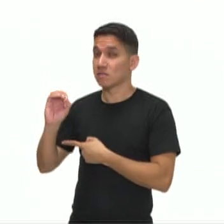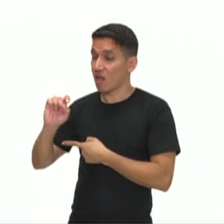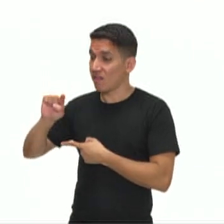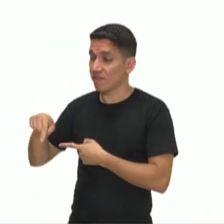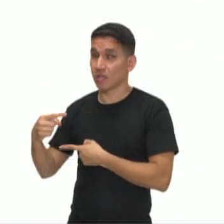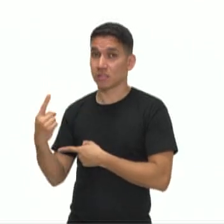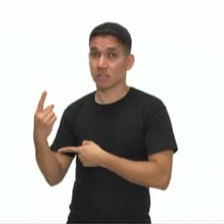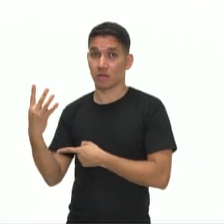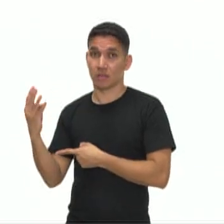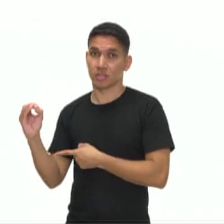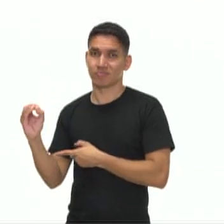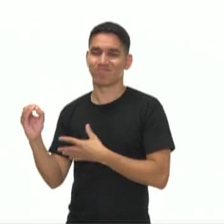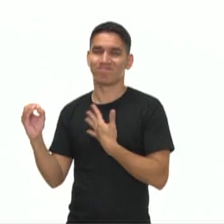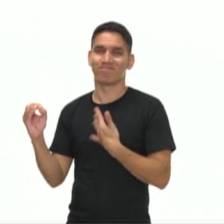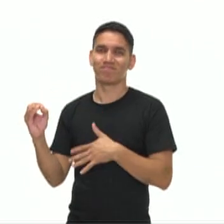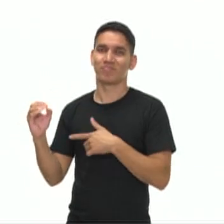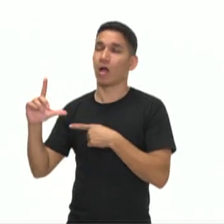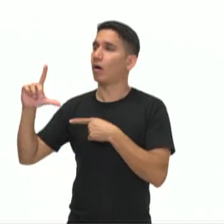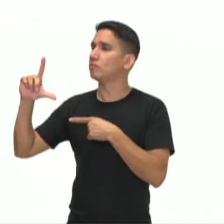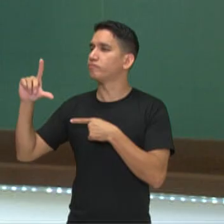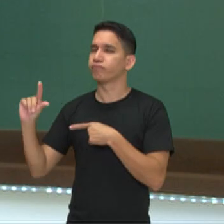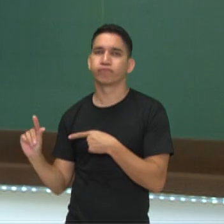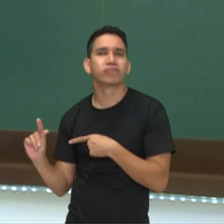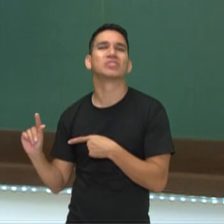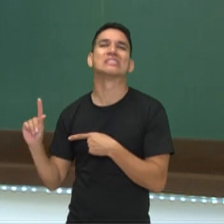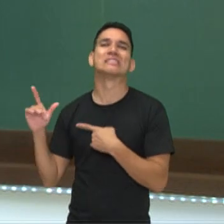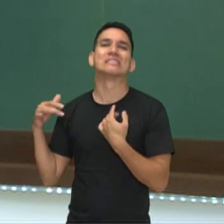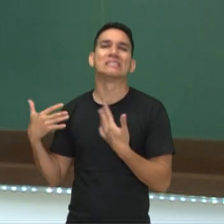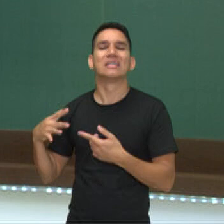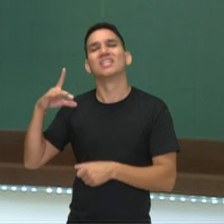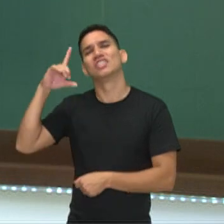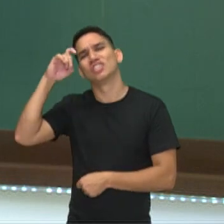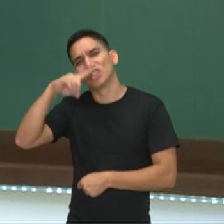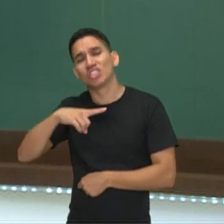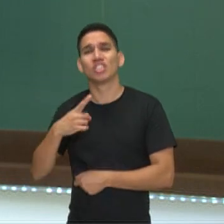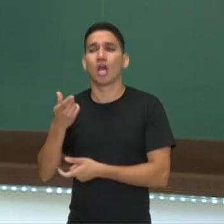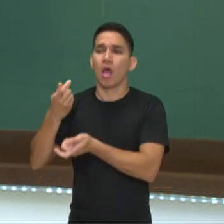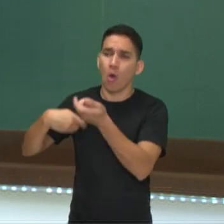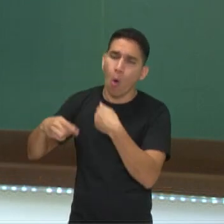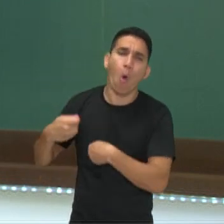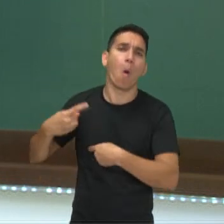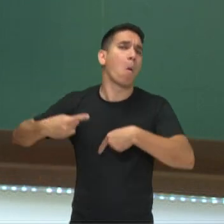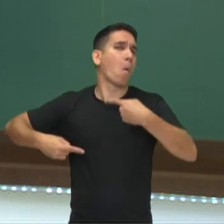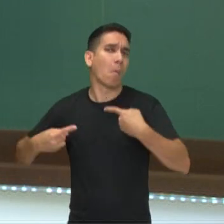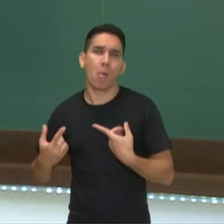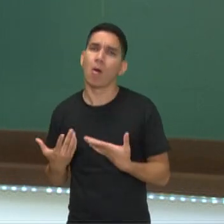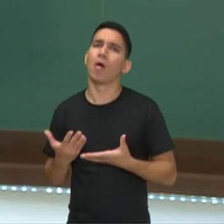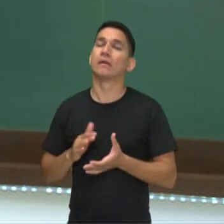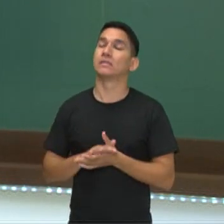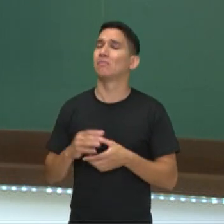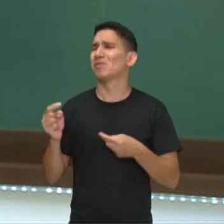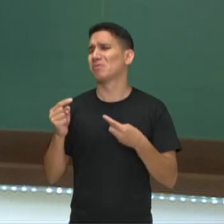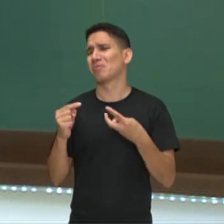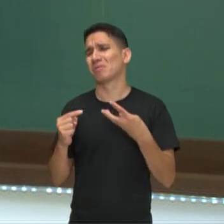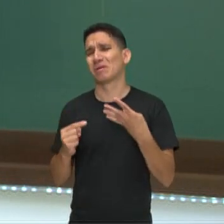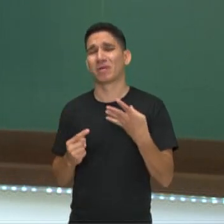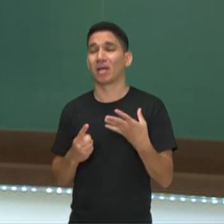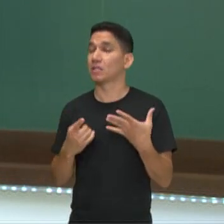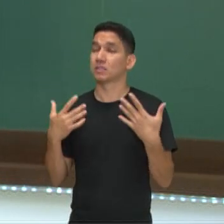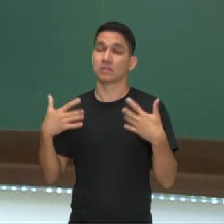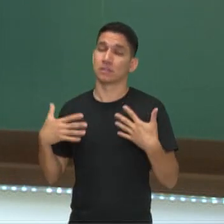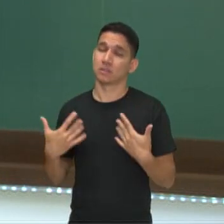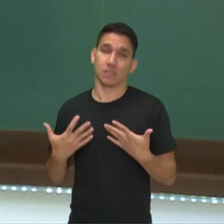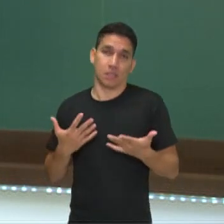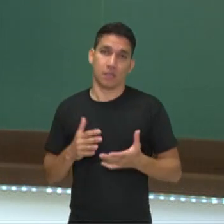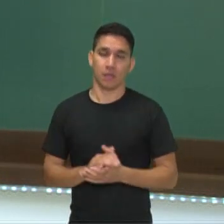0,140. Ou seja, muito baixo, uma dificuldade, né, econômica, política, enfim, tudo dentro do